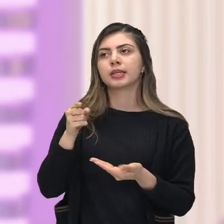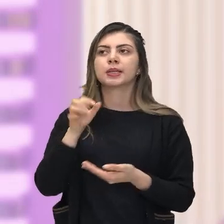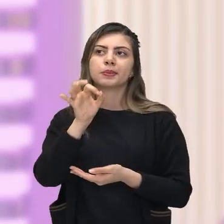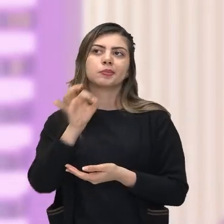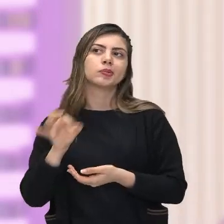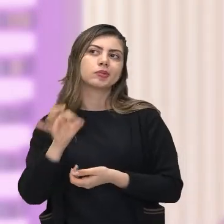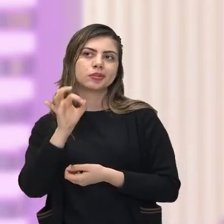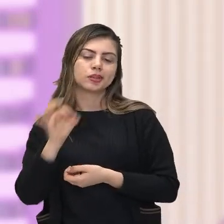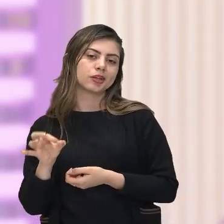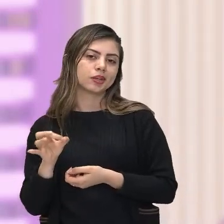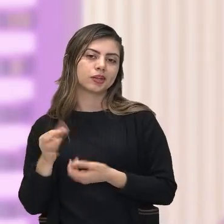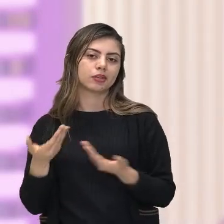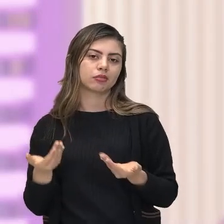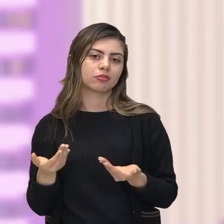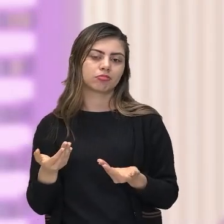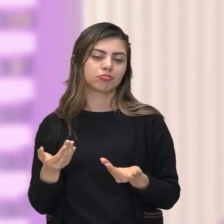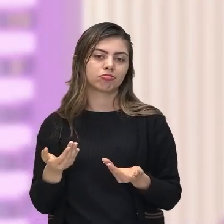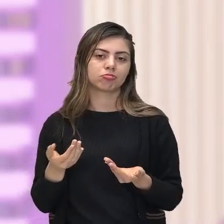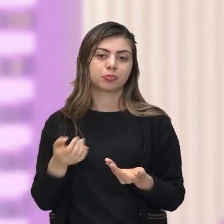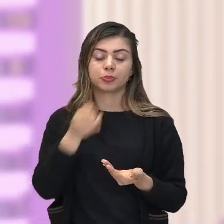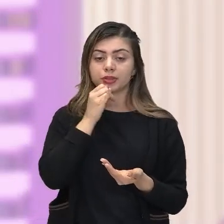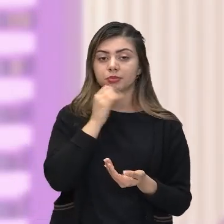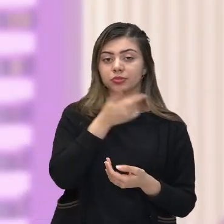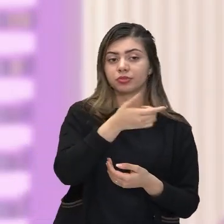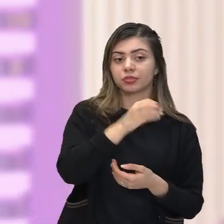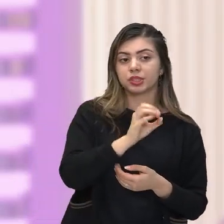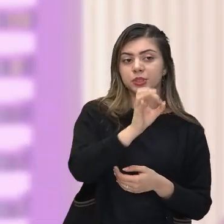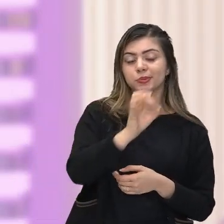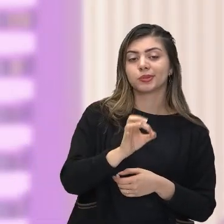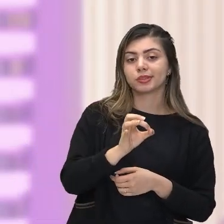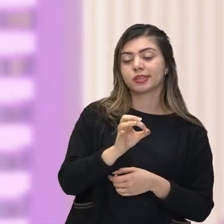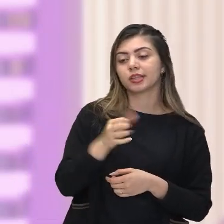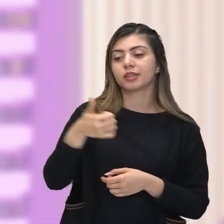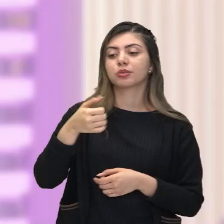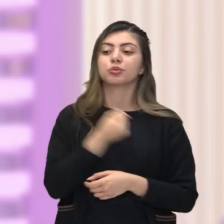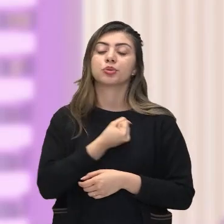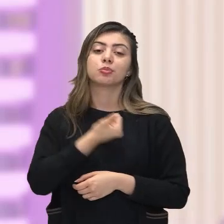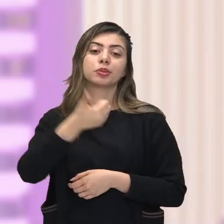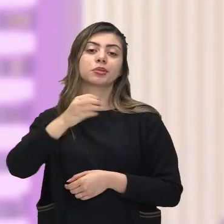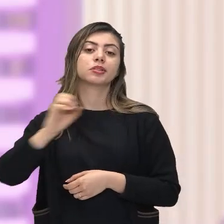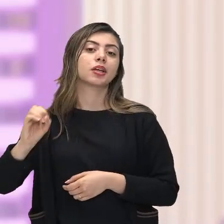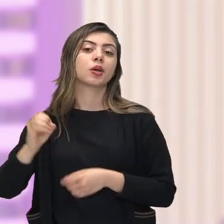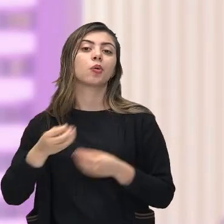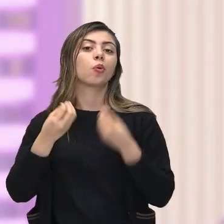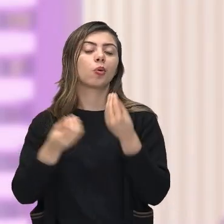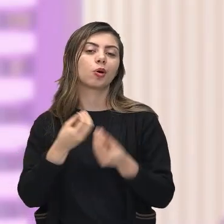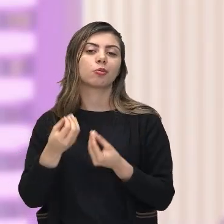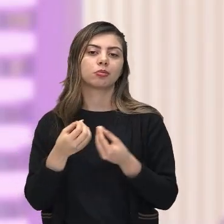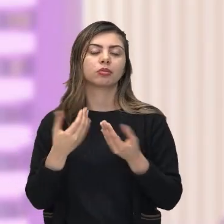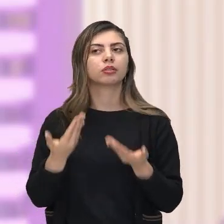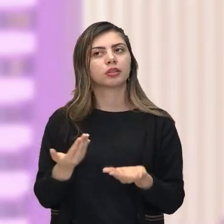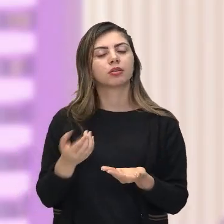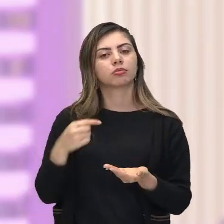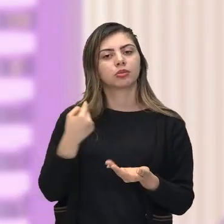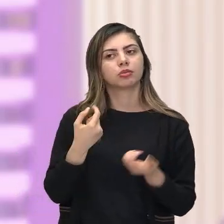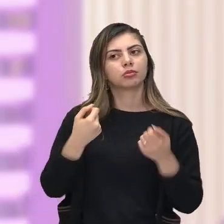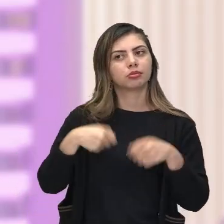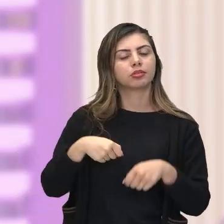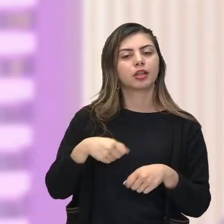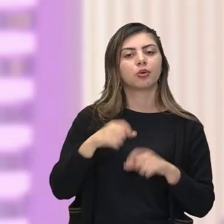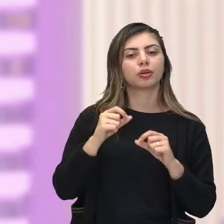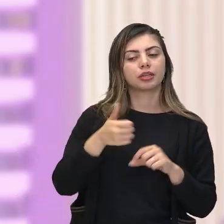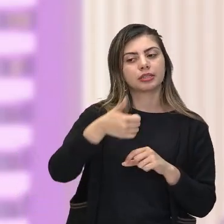cento, né? Tipo, eu quero saber quanto é 20% de 100. Então basta eu saber que, então 100 representa tudo,